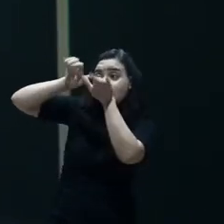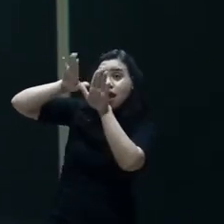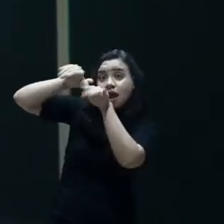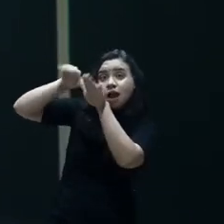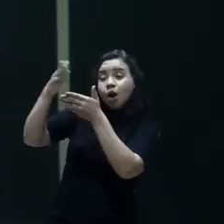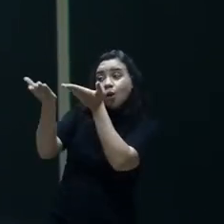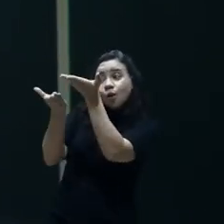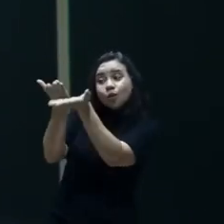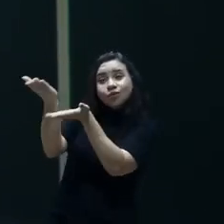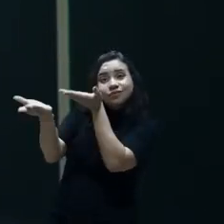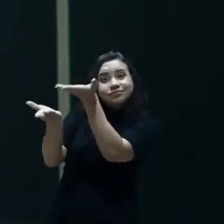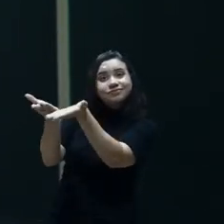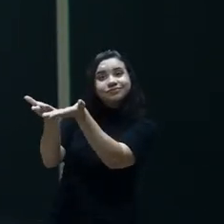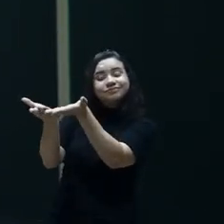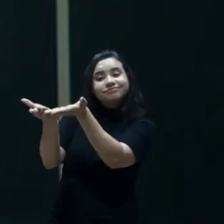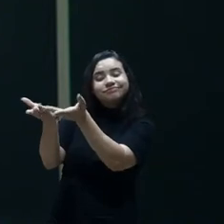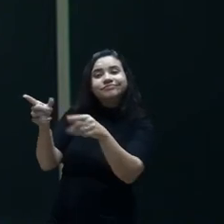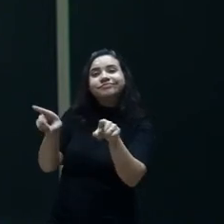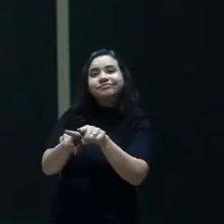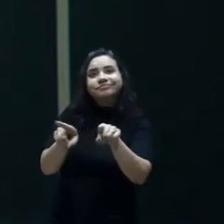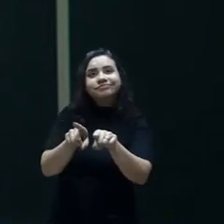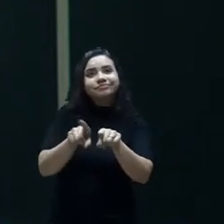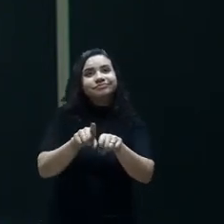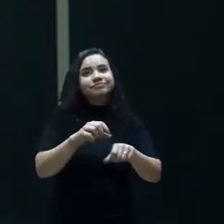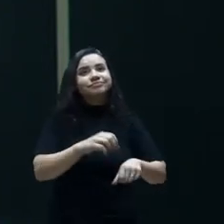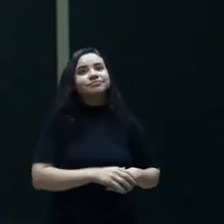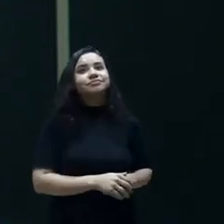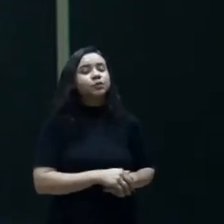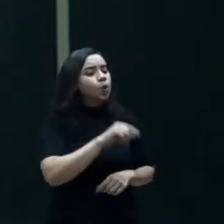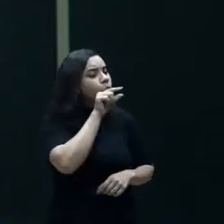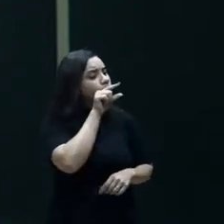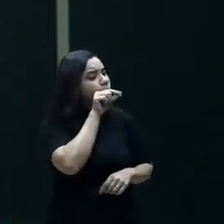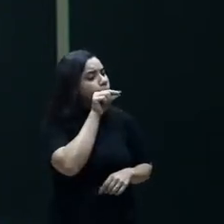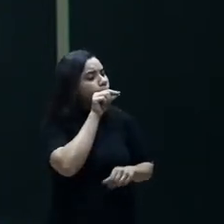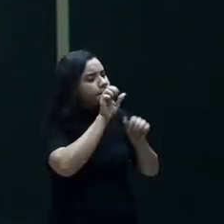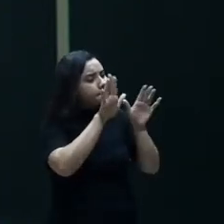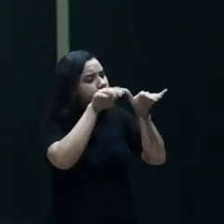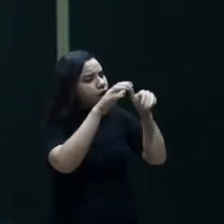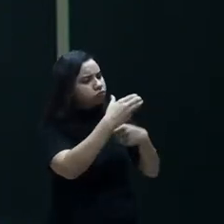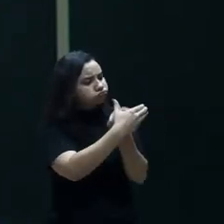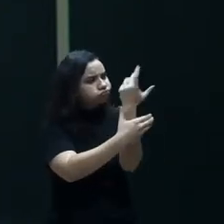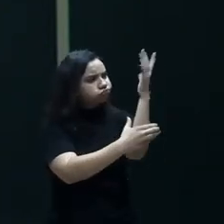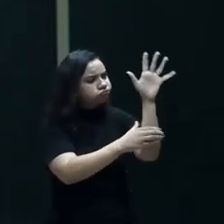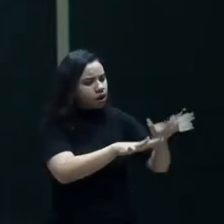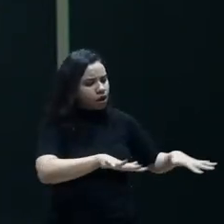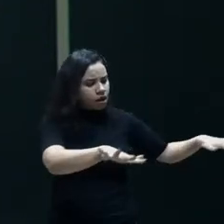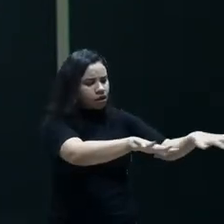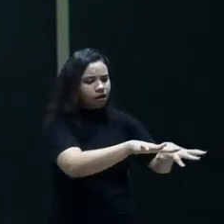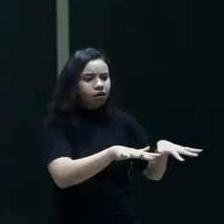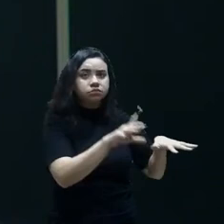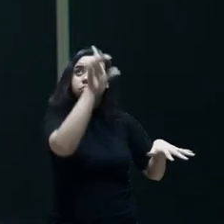Dos Deus que cuida das aves do campo. Se cuida delas, não vai cuidar de nós. Mas por momentos a gente se apega